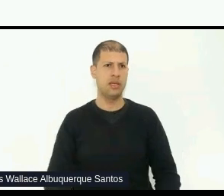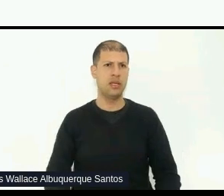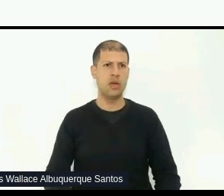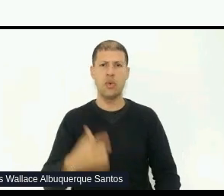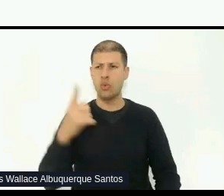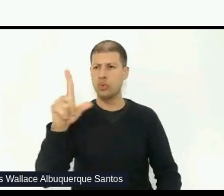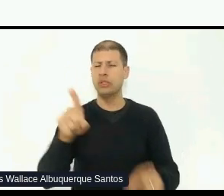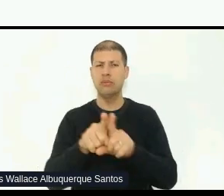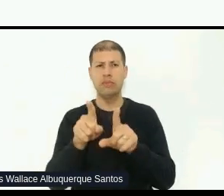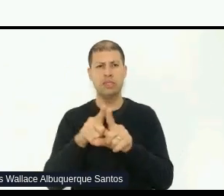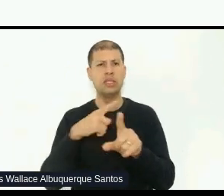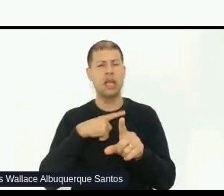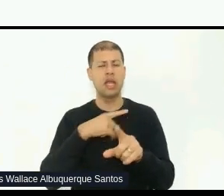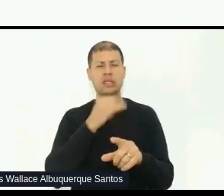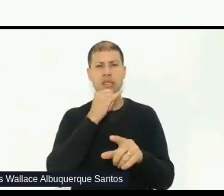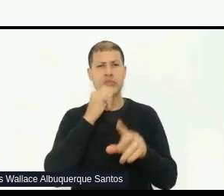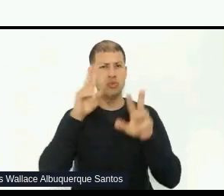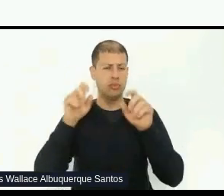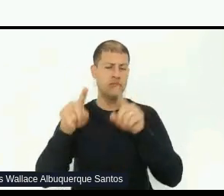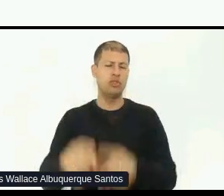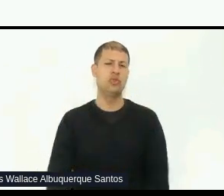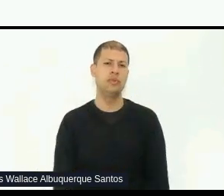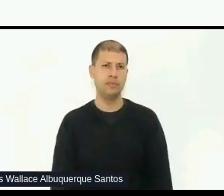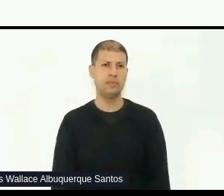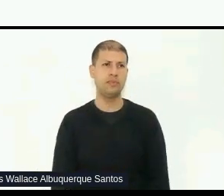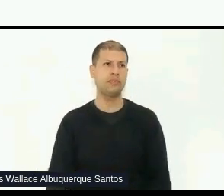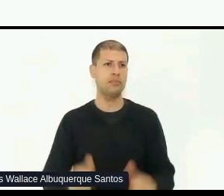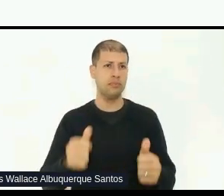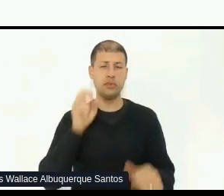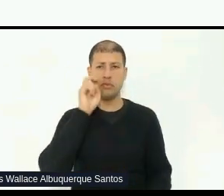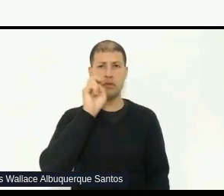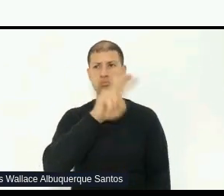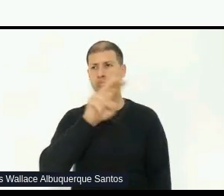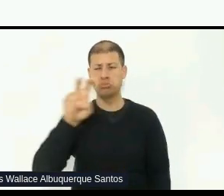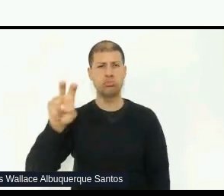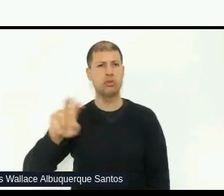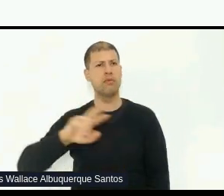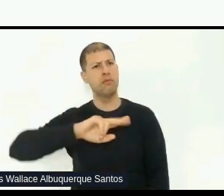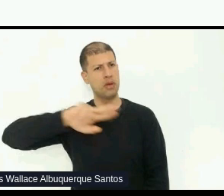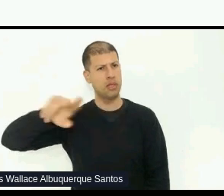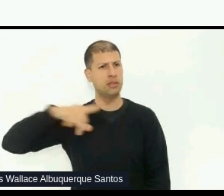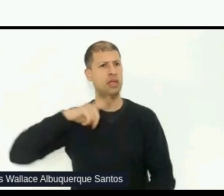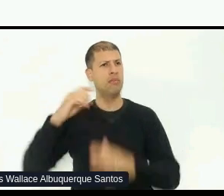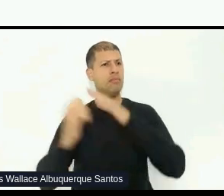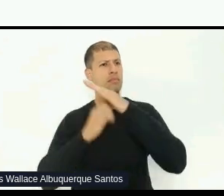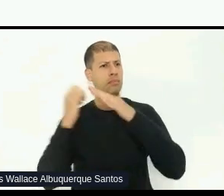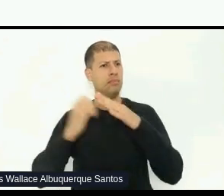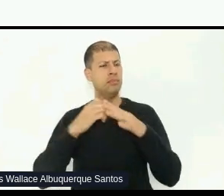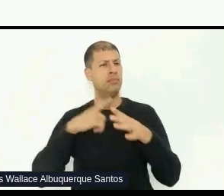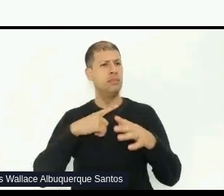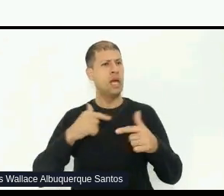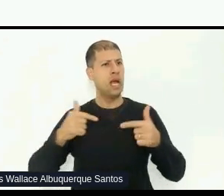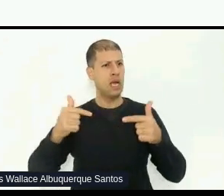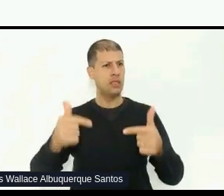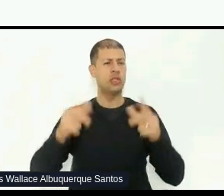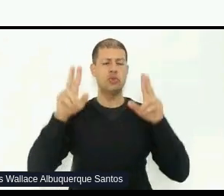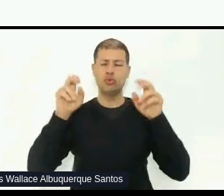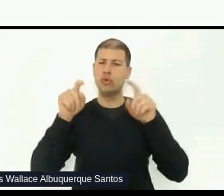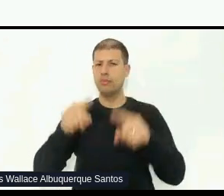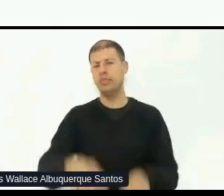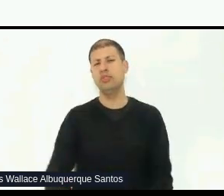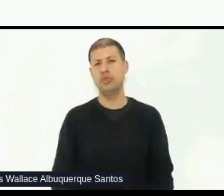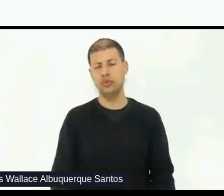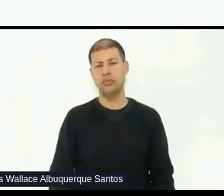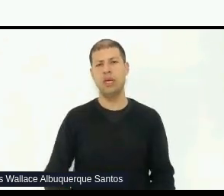exemplos relacionados a isso. Então, estamos vendo diversos casos onde essas empresas estão tendo ações relacionadas a esses aspectos. Mas